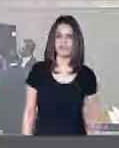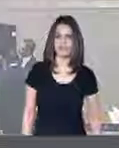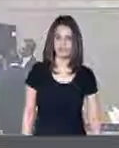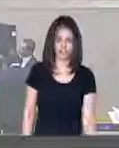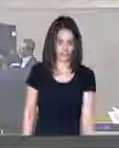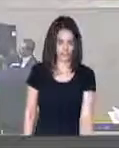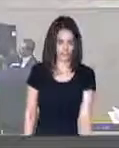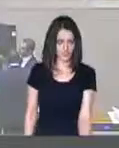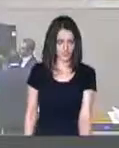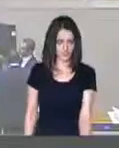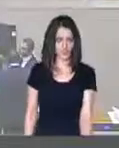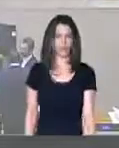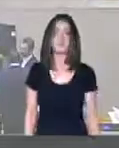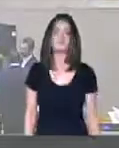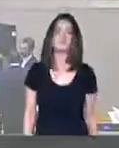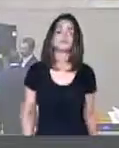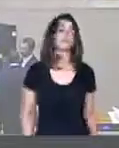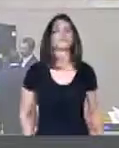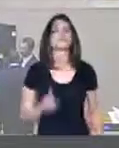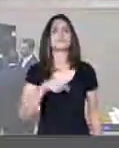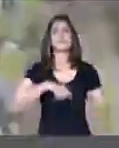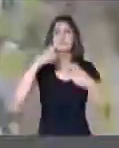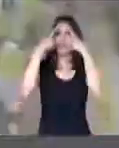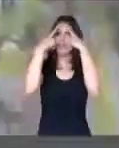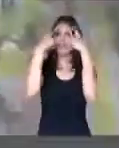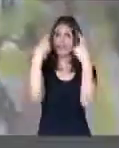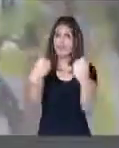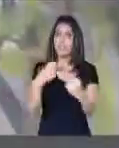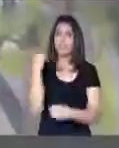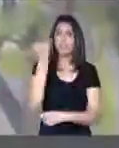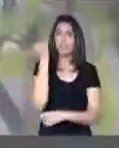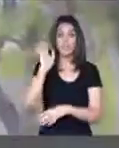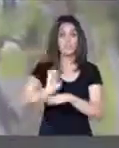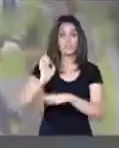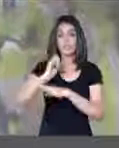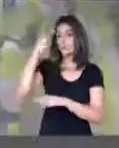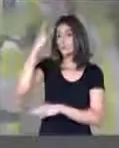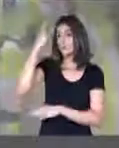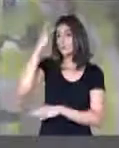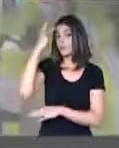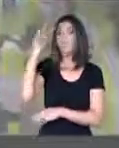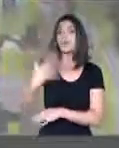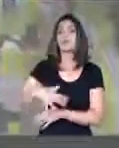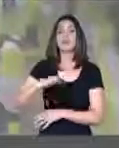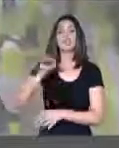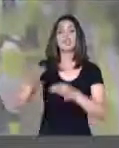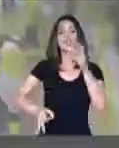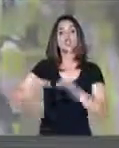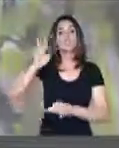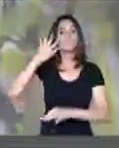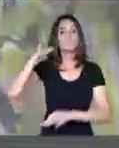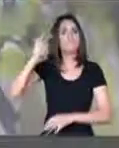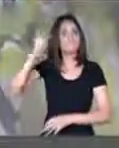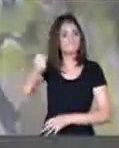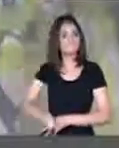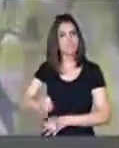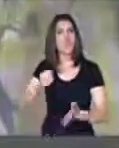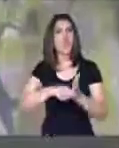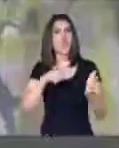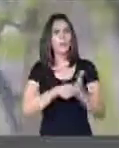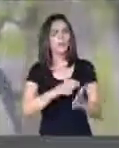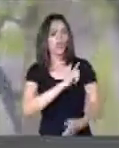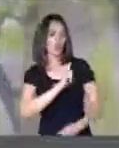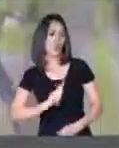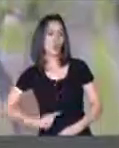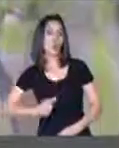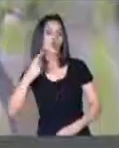Pedro. Presidente, eu quero comunicar que nós tivemos uma vitória muito importante no estado de São Paulo. Foi uma decisão da justiça que obriga o